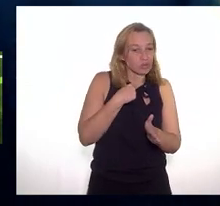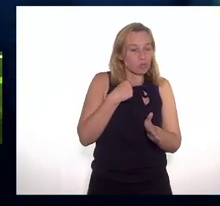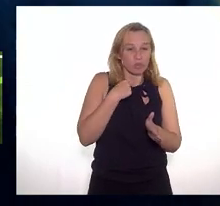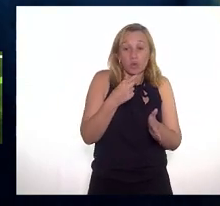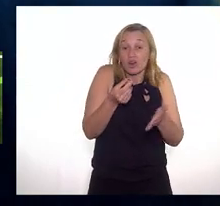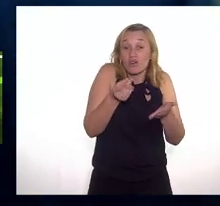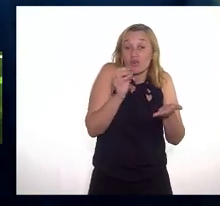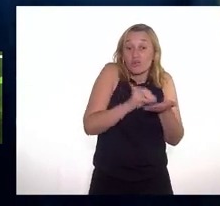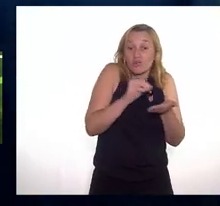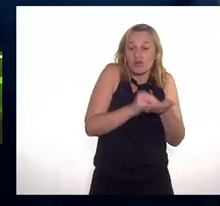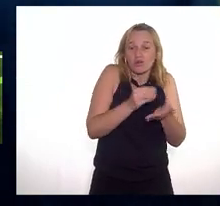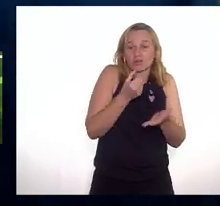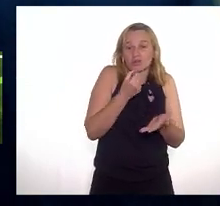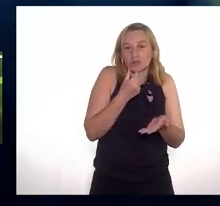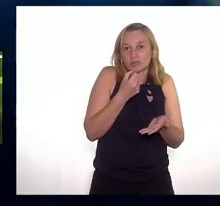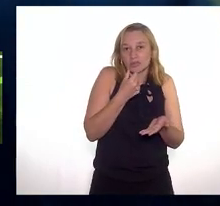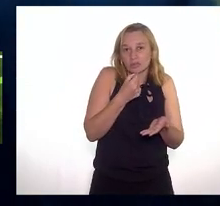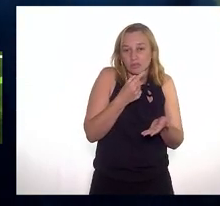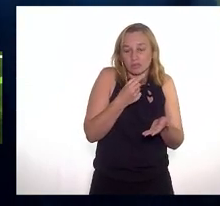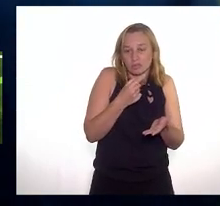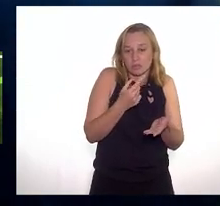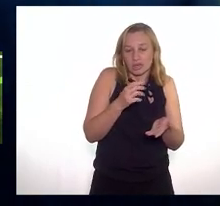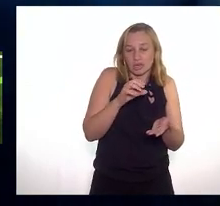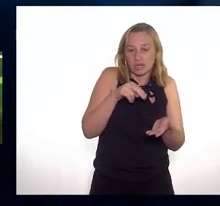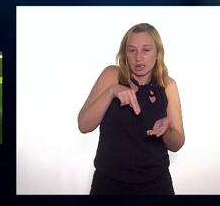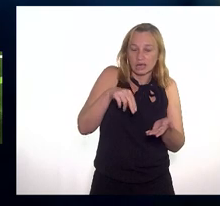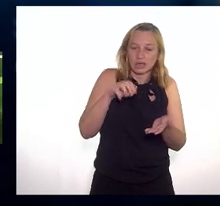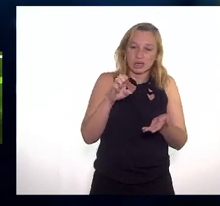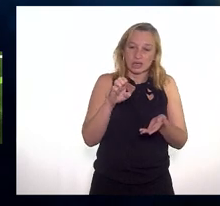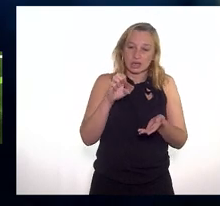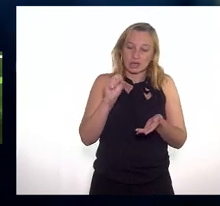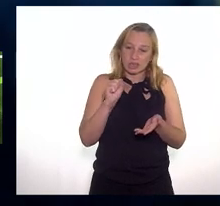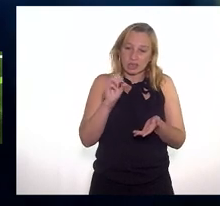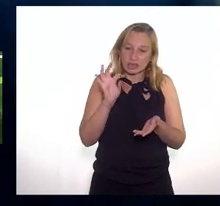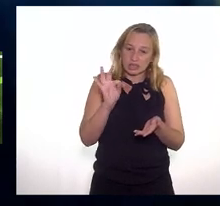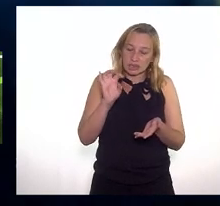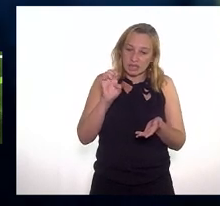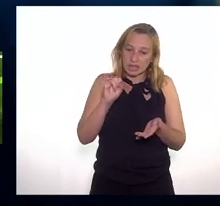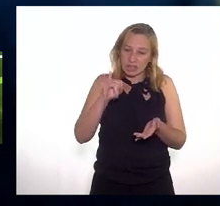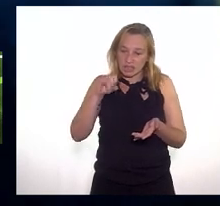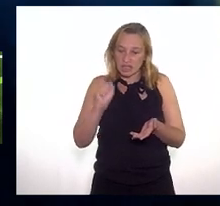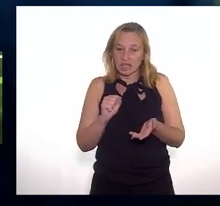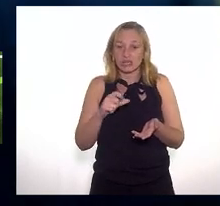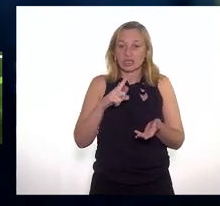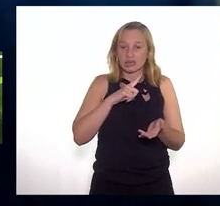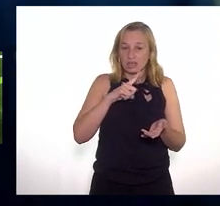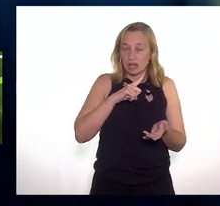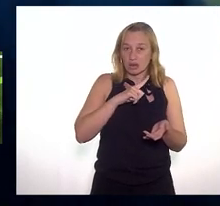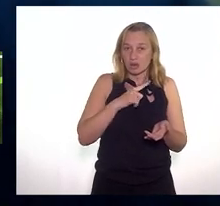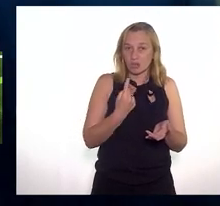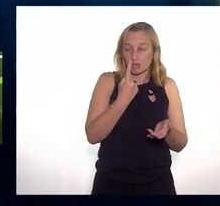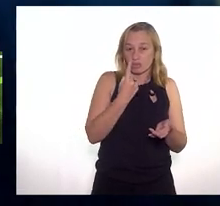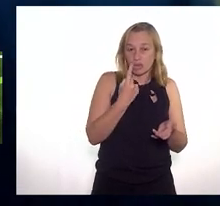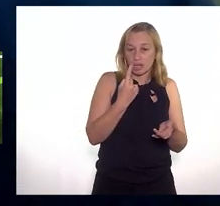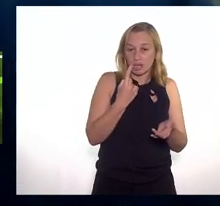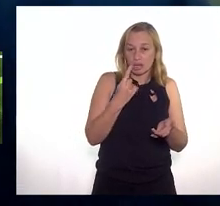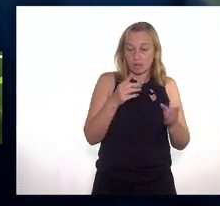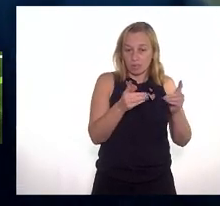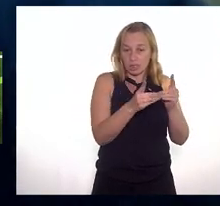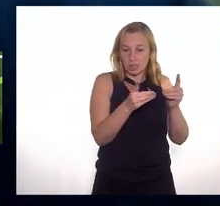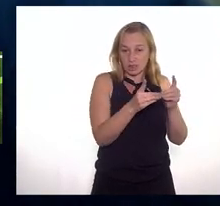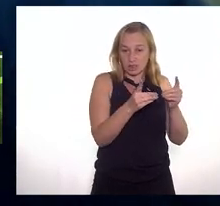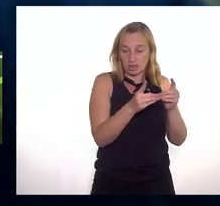medicação para anestesia. Estou com uma paciente na enfermaria de 26 anos com câncer de estômago, que eu não consigo